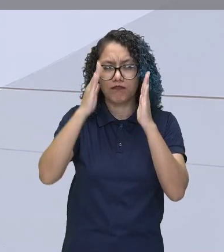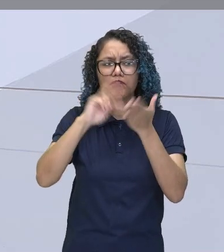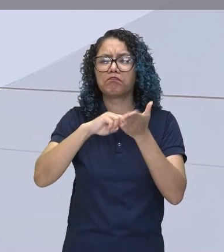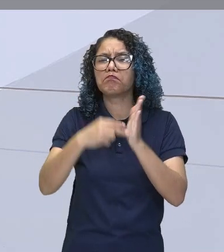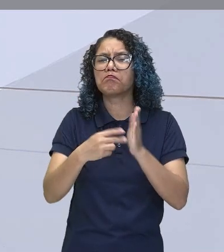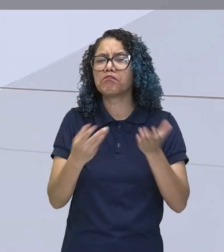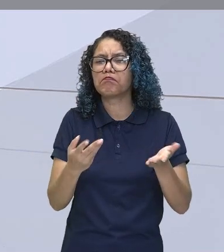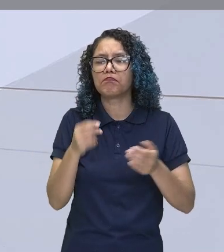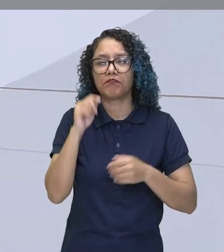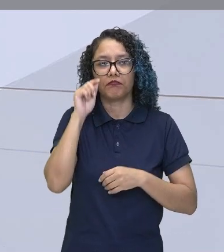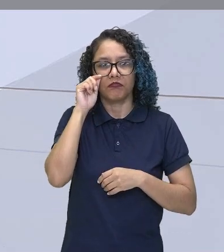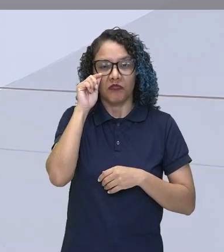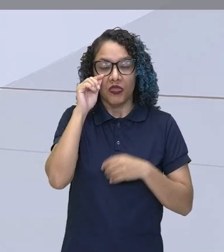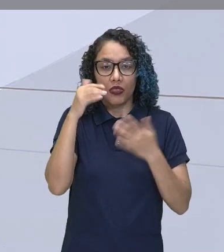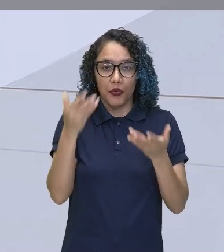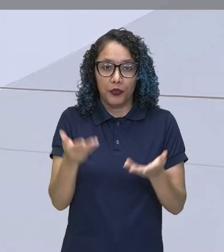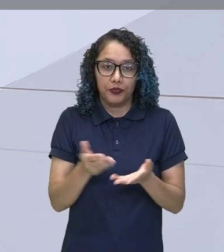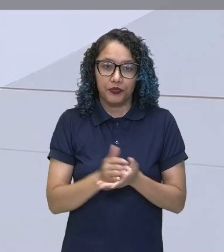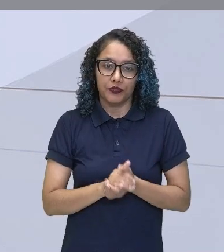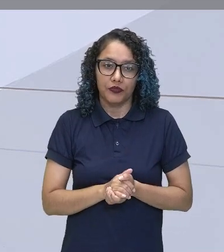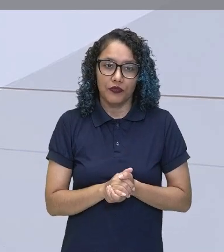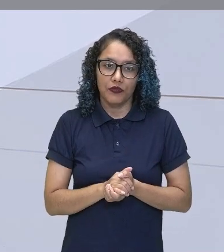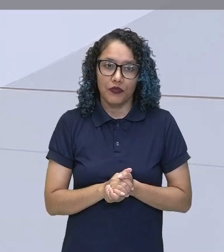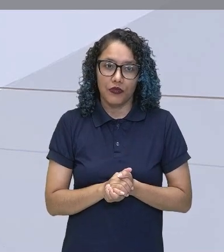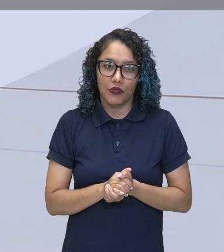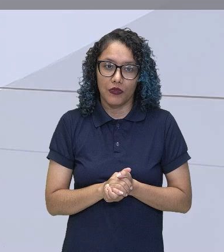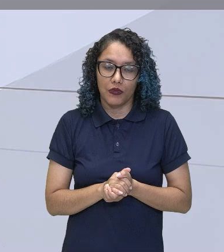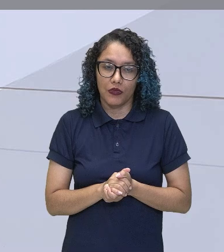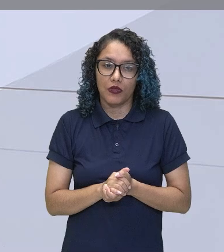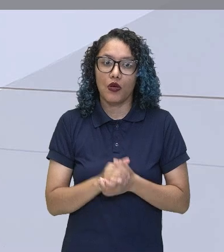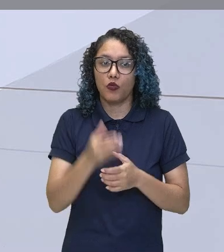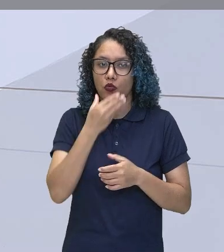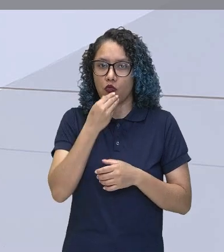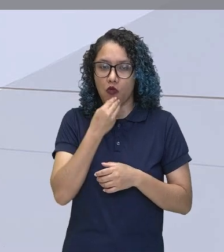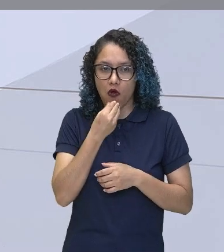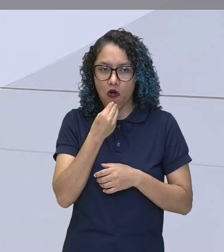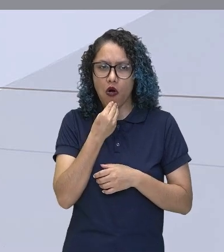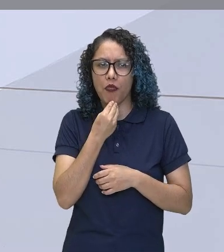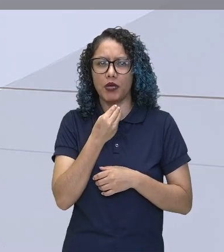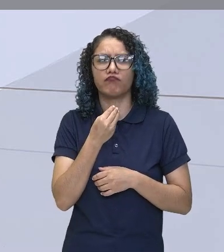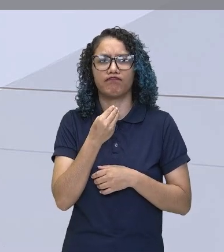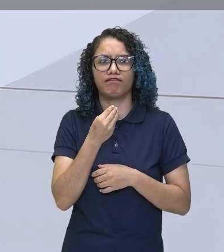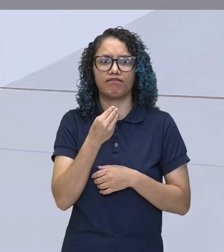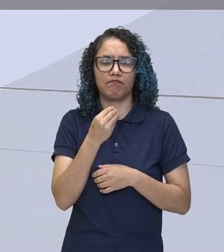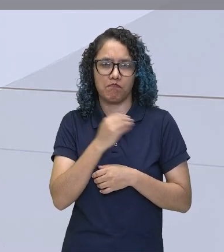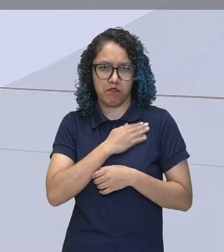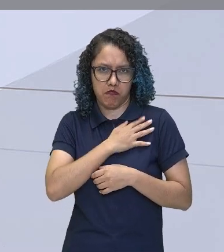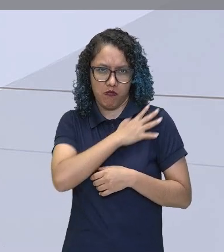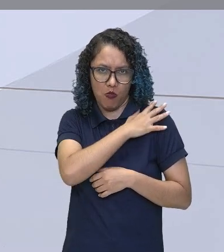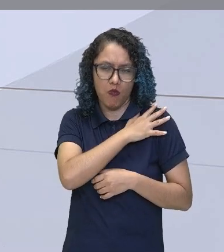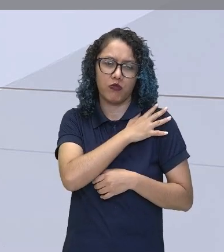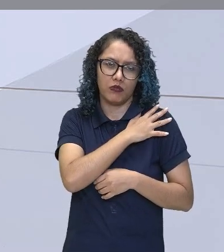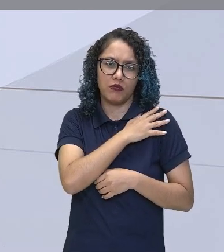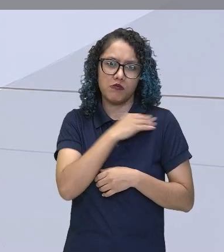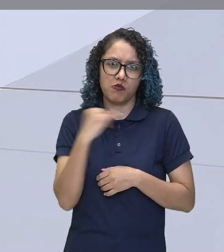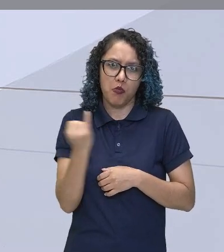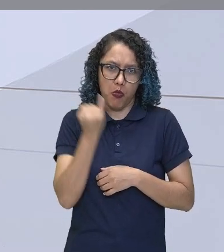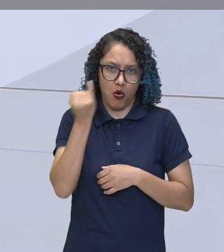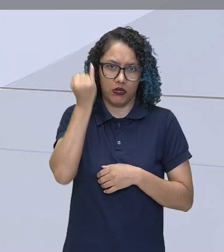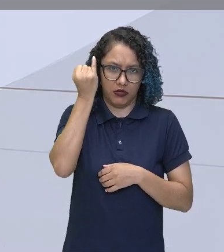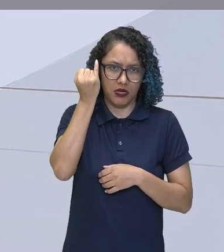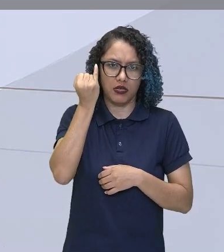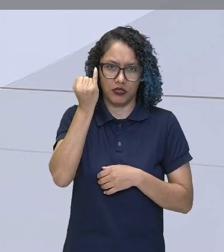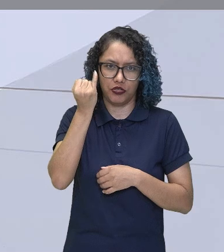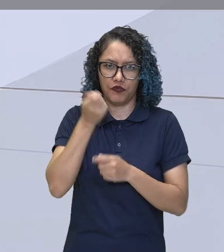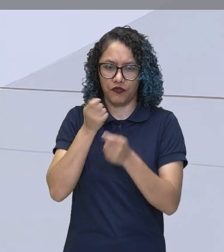isso? Então, o poder, os coronéis tinham um poder muito importante, muito grande aí nas regiões.